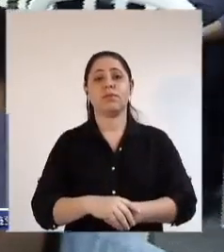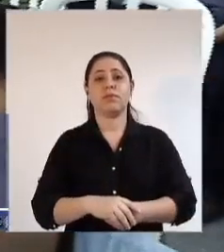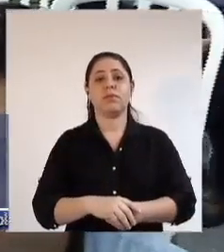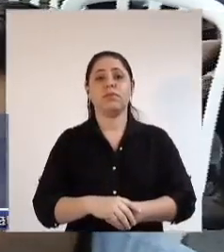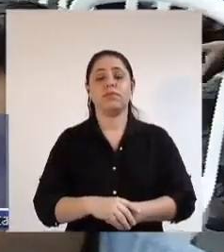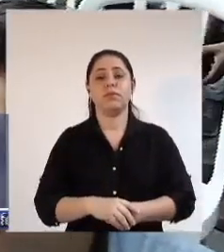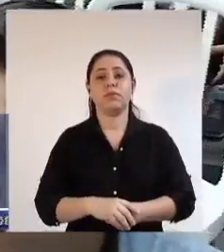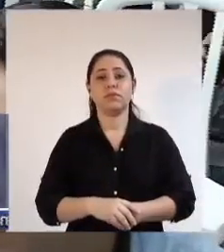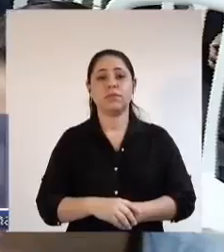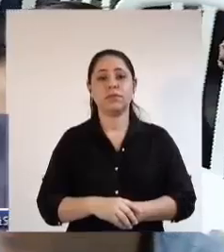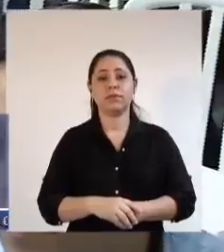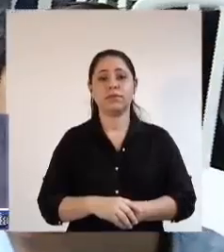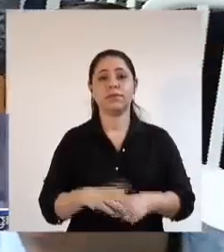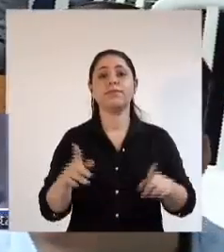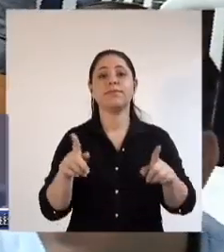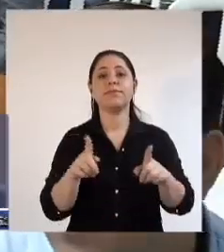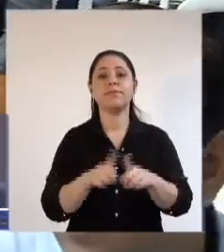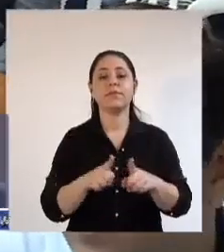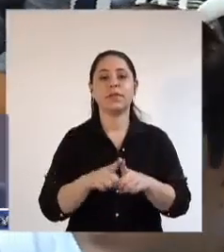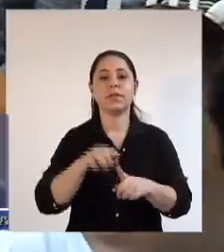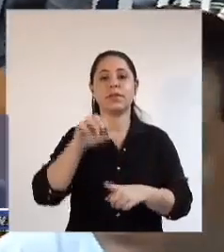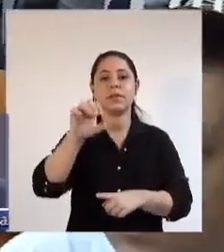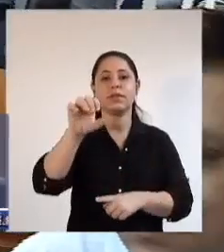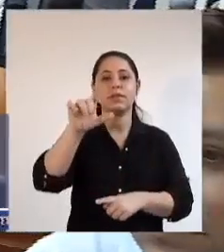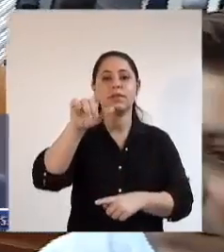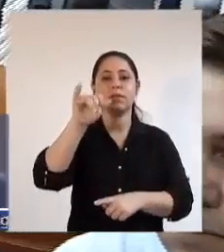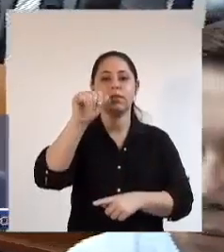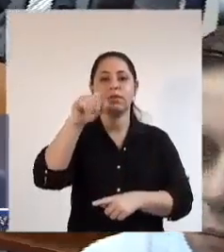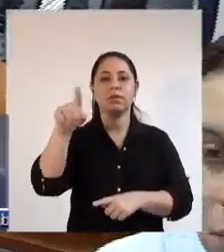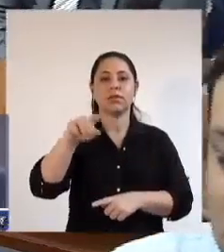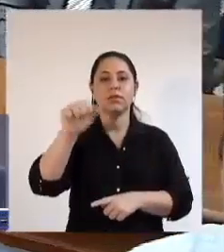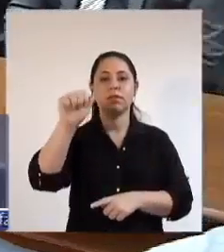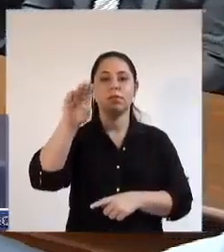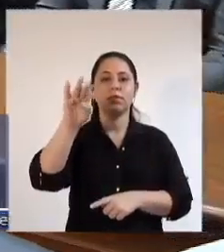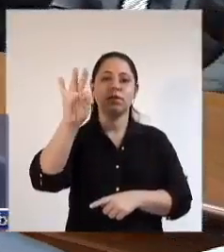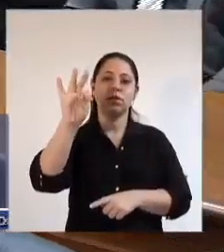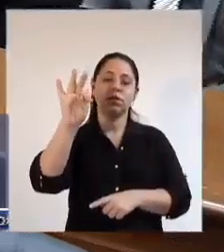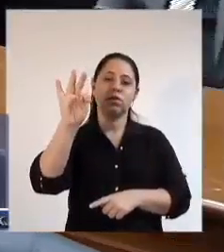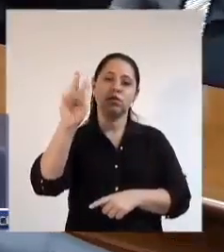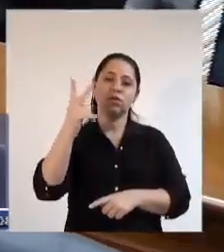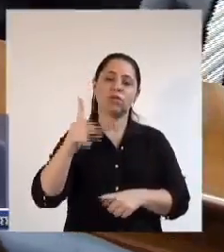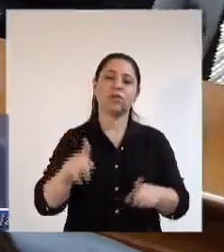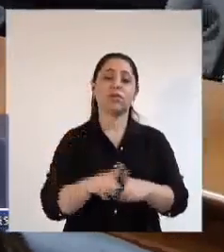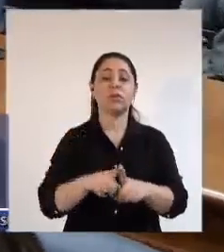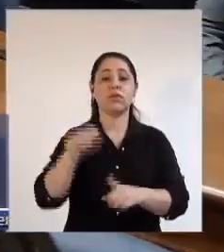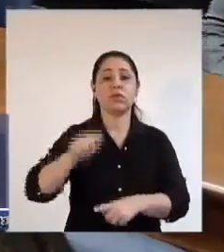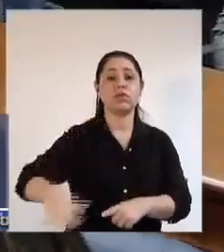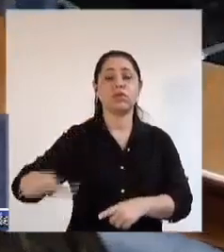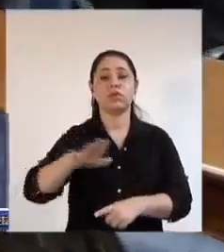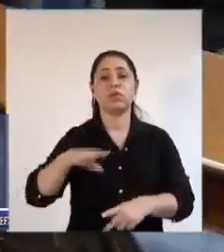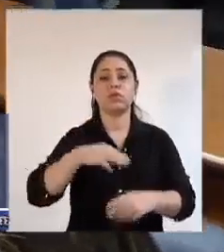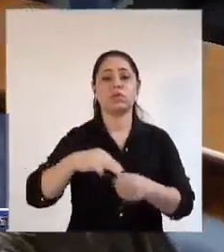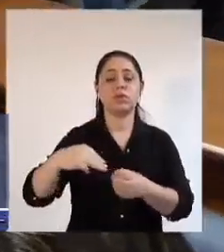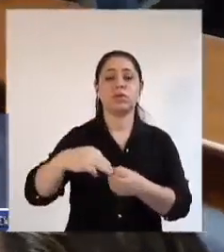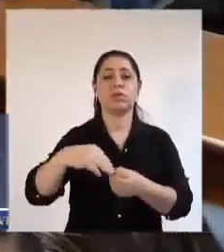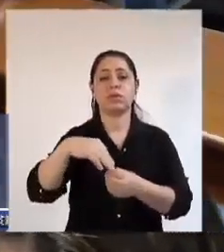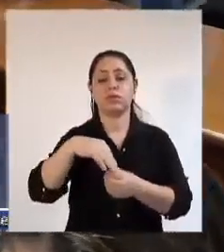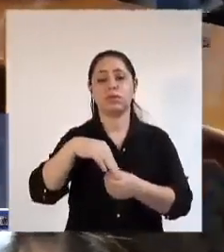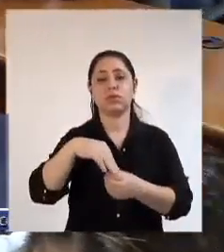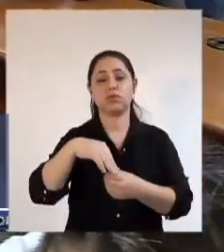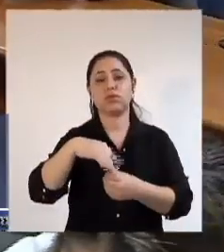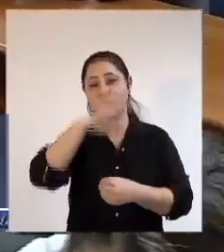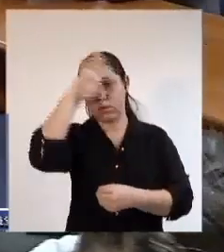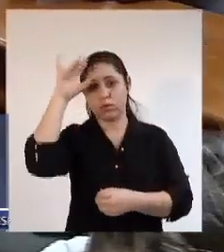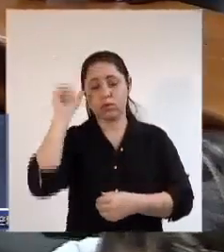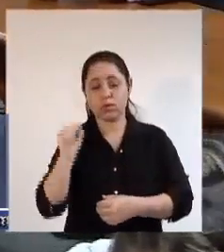também e também elizabeth agradecer aqui a associação dos municípios de mato grosso do sul titular e eraldo